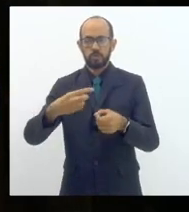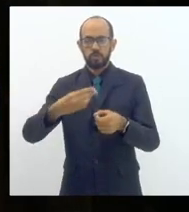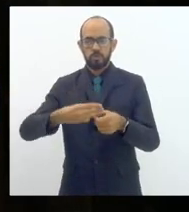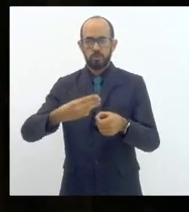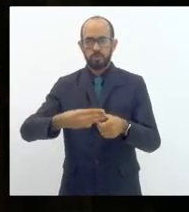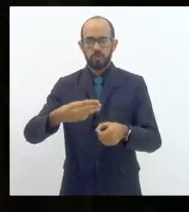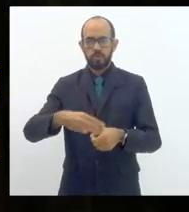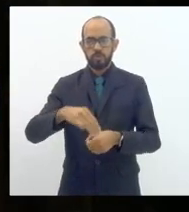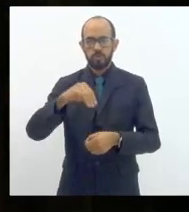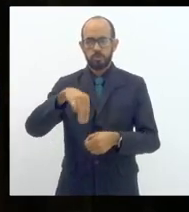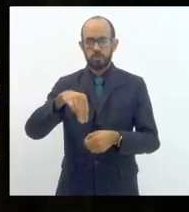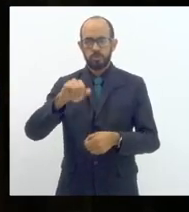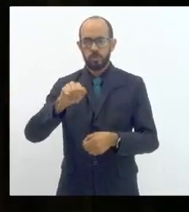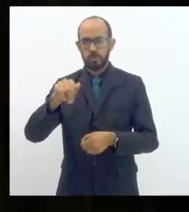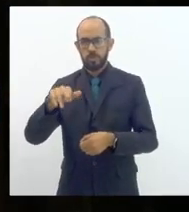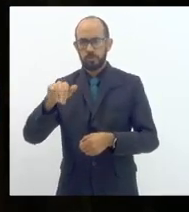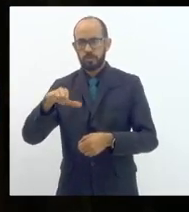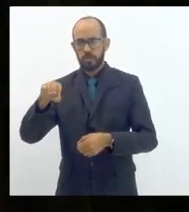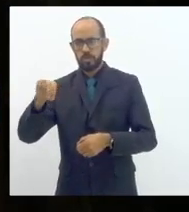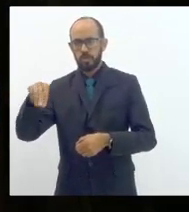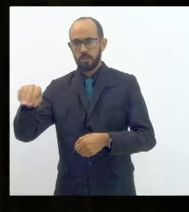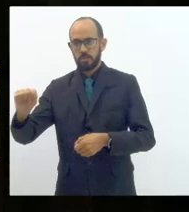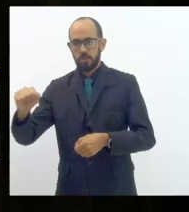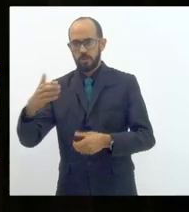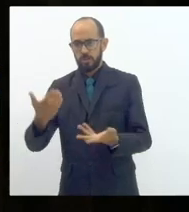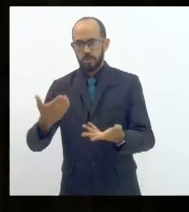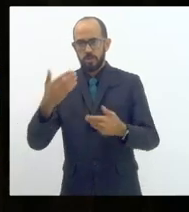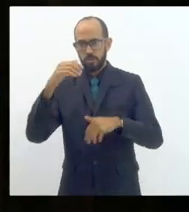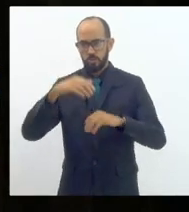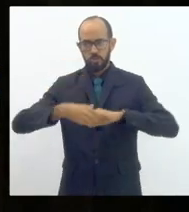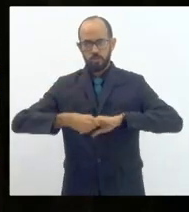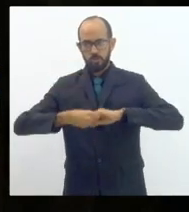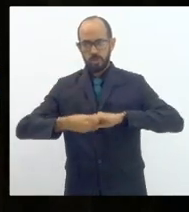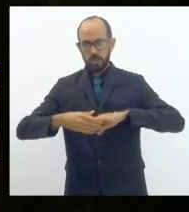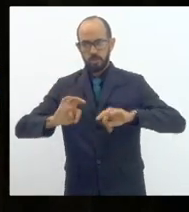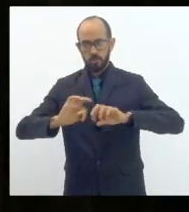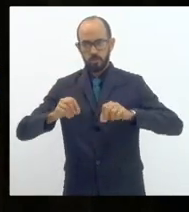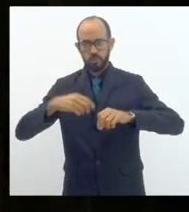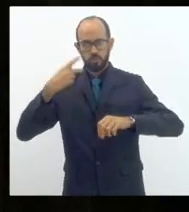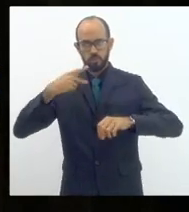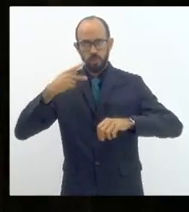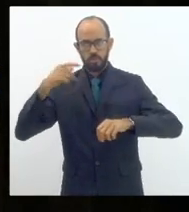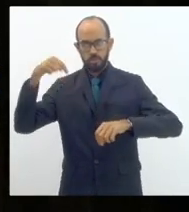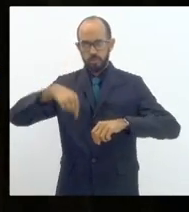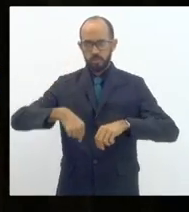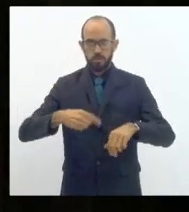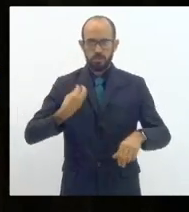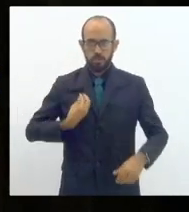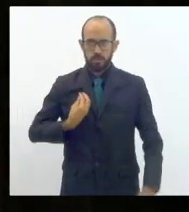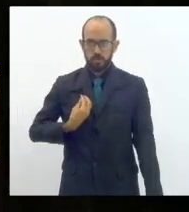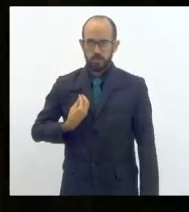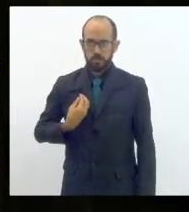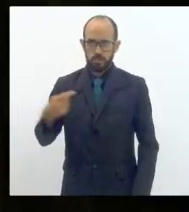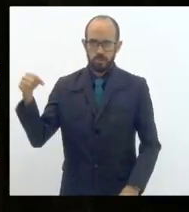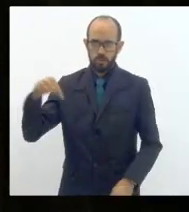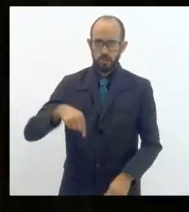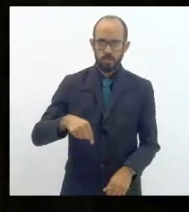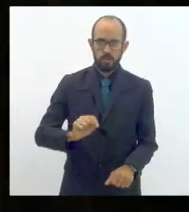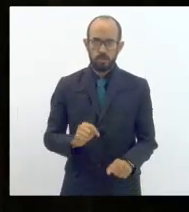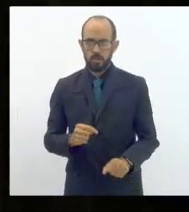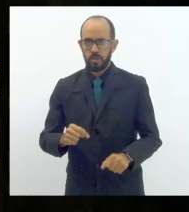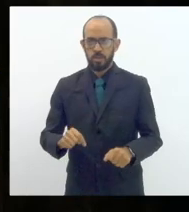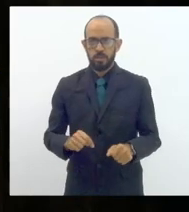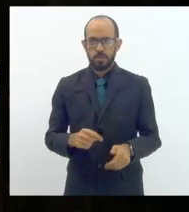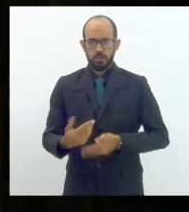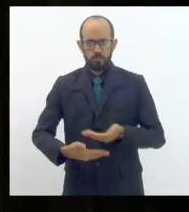noroeste do estado do Rio de Janeiro, e gostaria primeiro de cumprimentar a todos os parlamentares aqui presentes. Estar aqui e poder ser